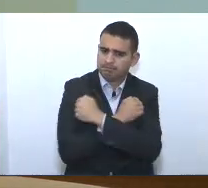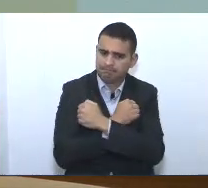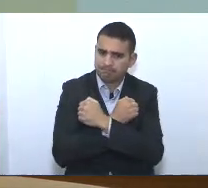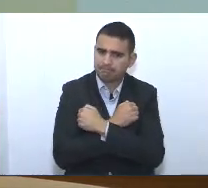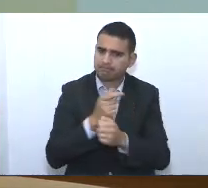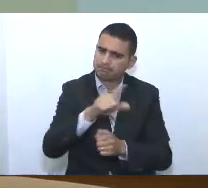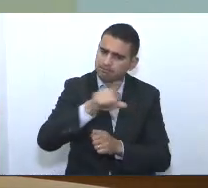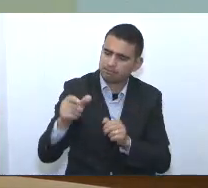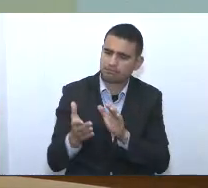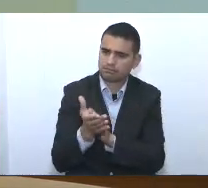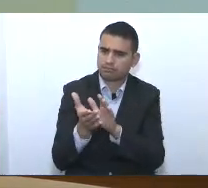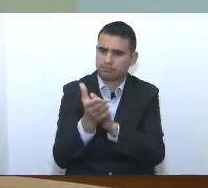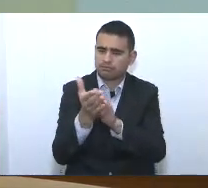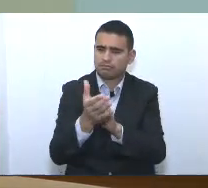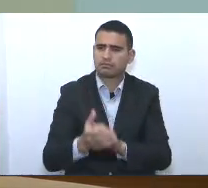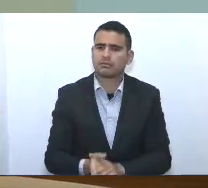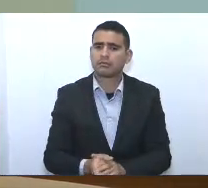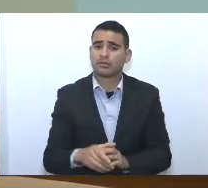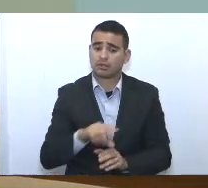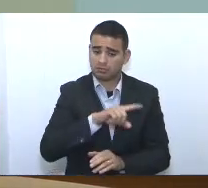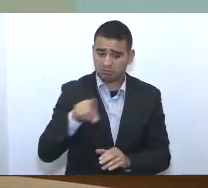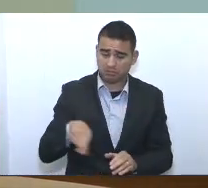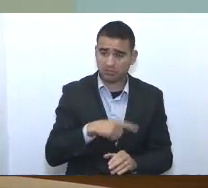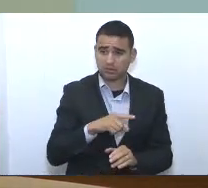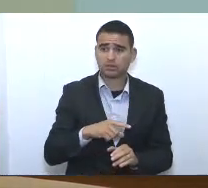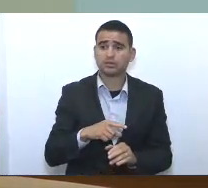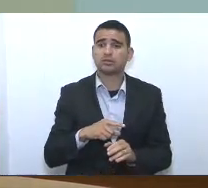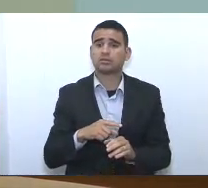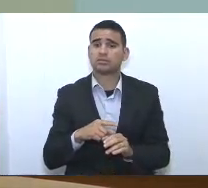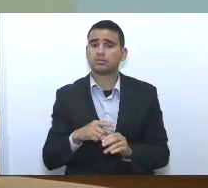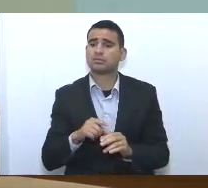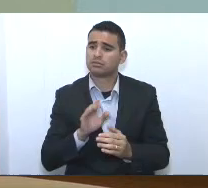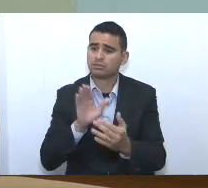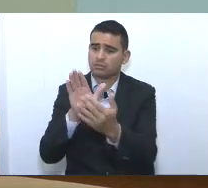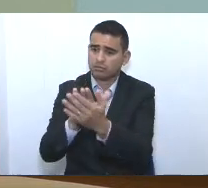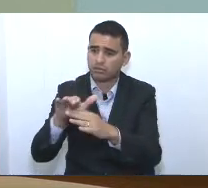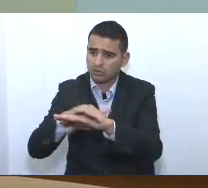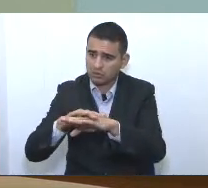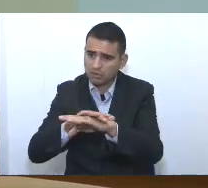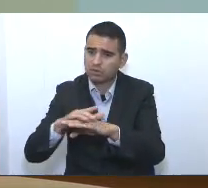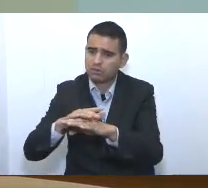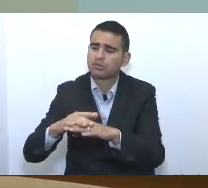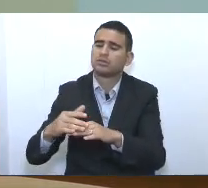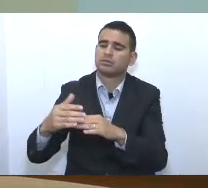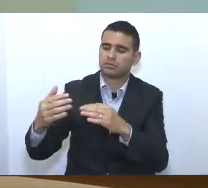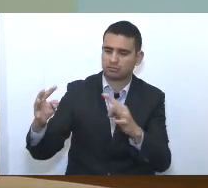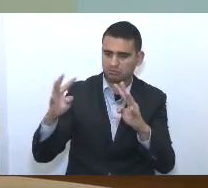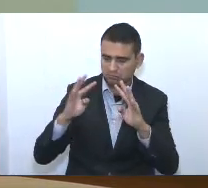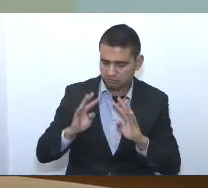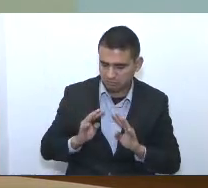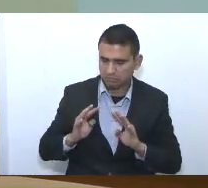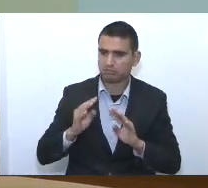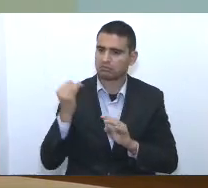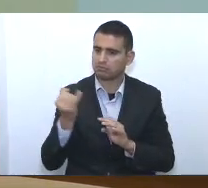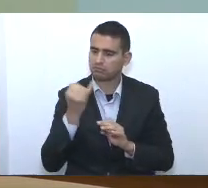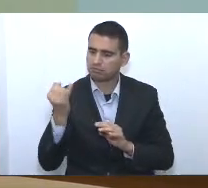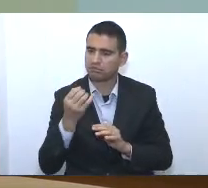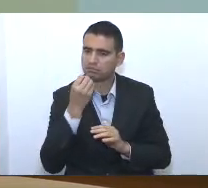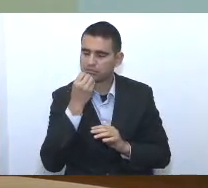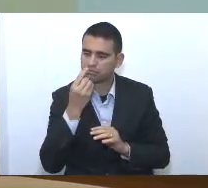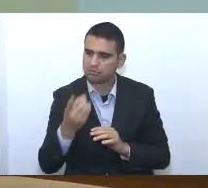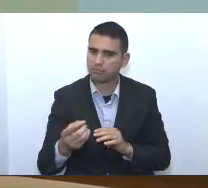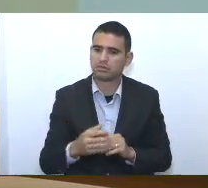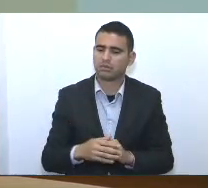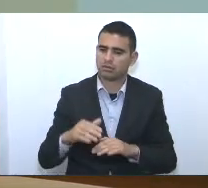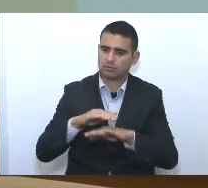trabalho e a gente sempre está procurando e sempre atendido da melhor forma possível para tentar resolver os problemas que a